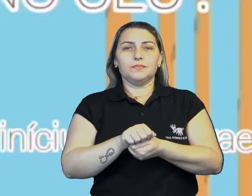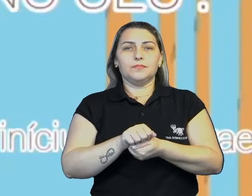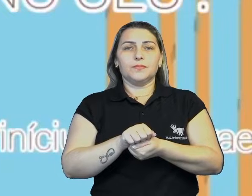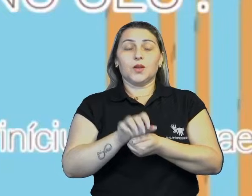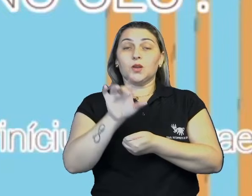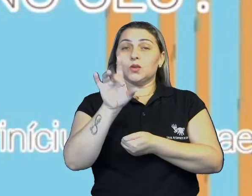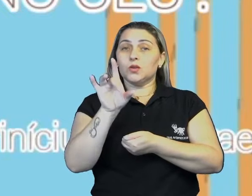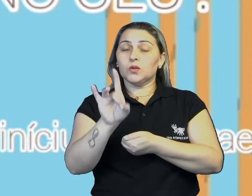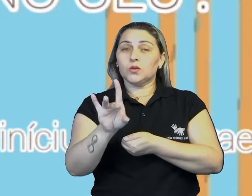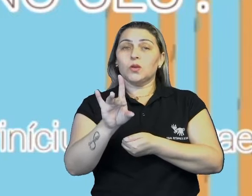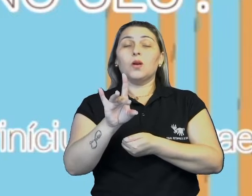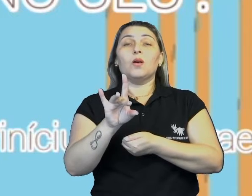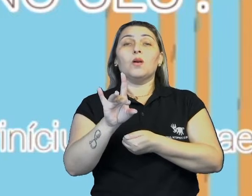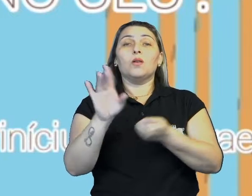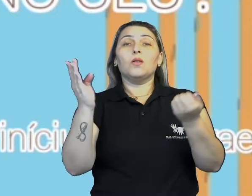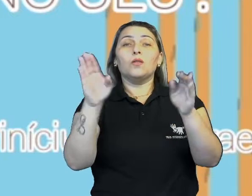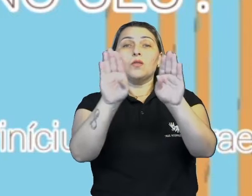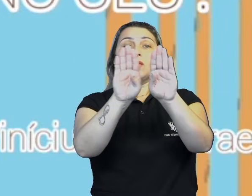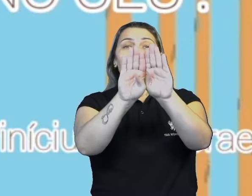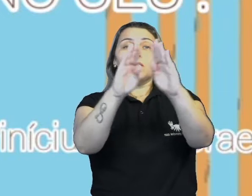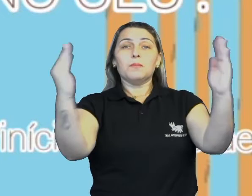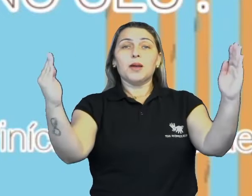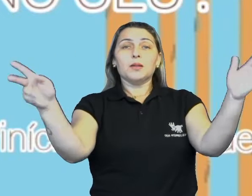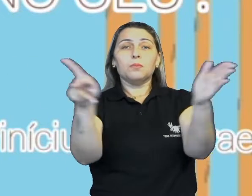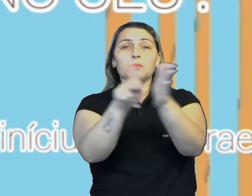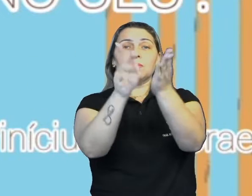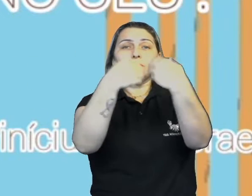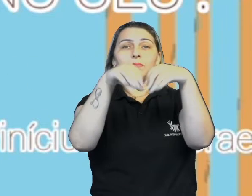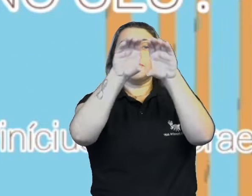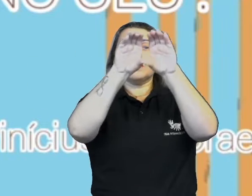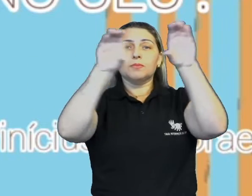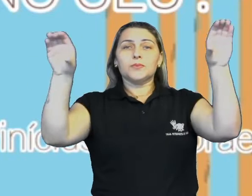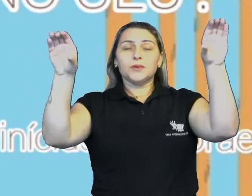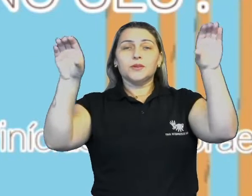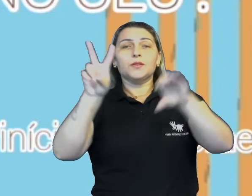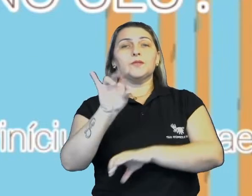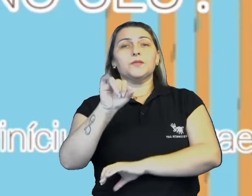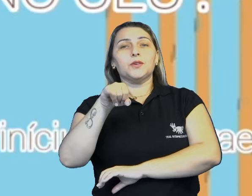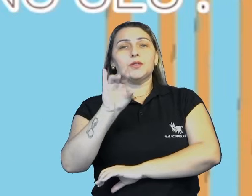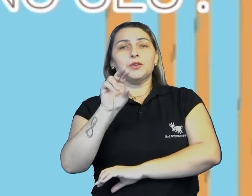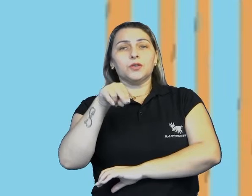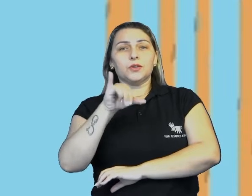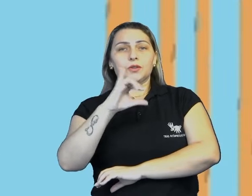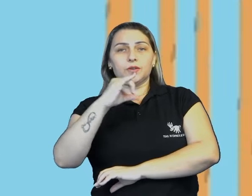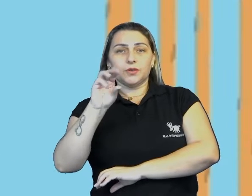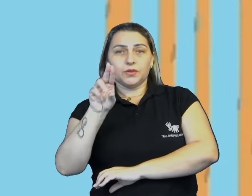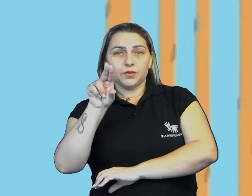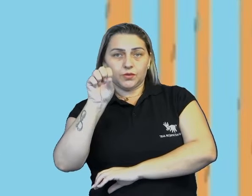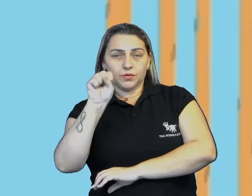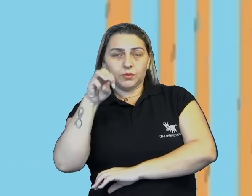Só vivo aberta no céu. Vinícius de Moraes.